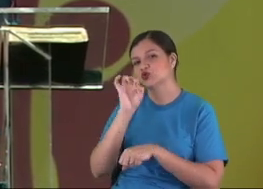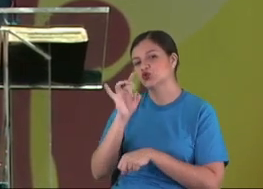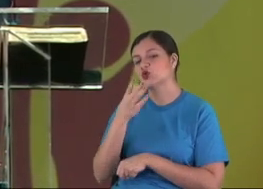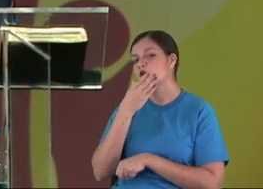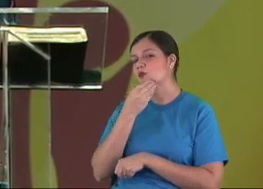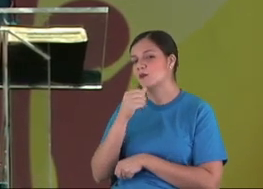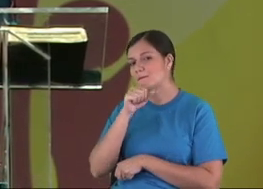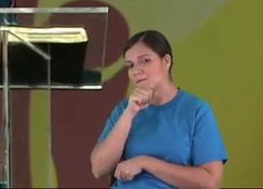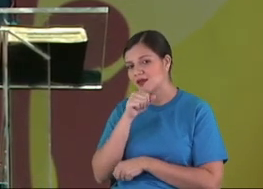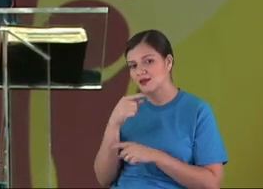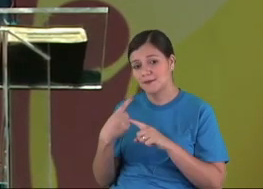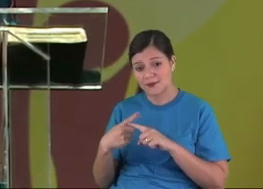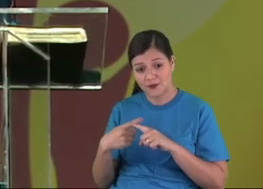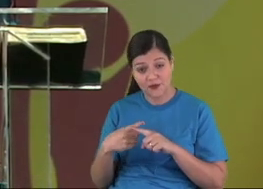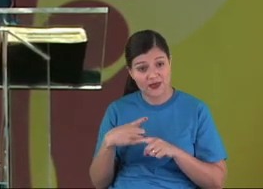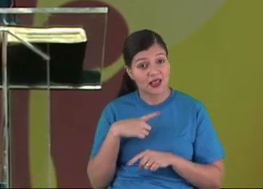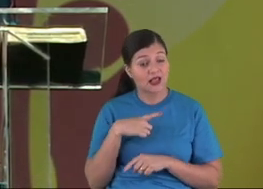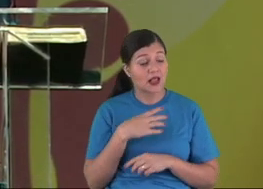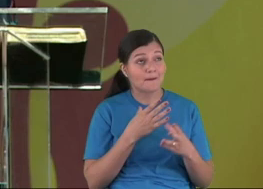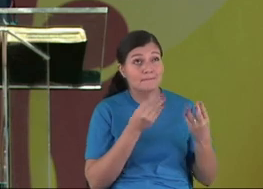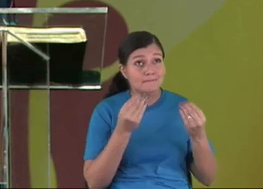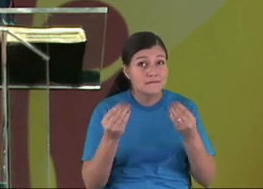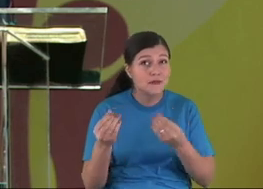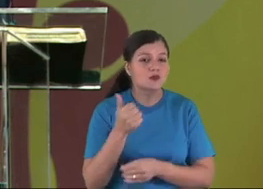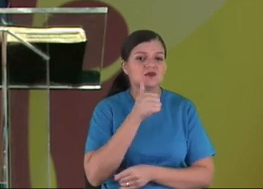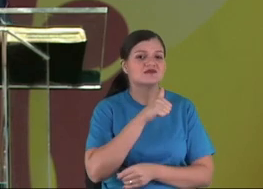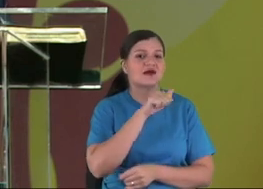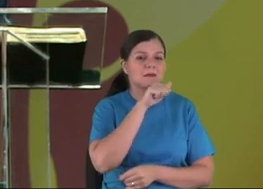Porque tem muita mãe que usa o nome de Deus em vão.